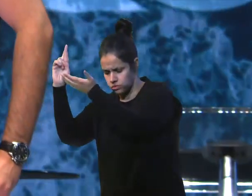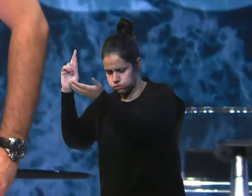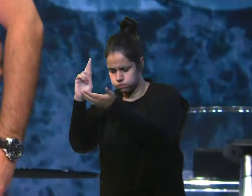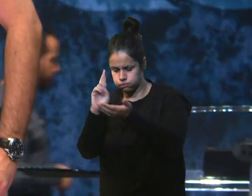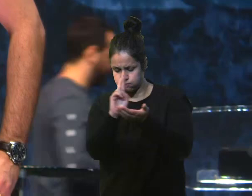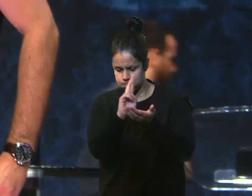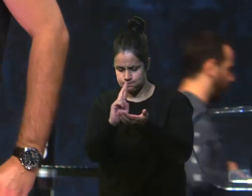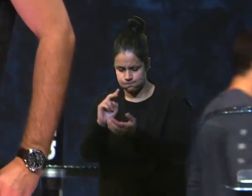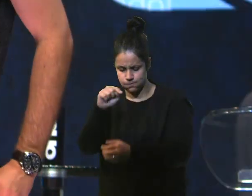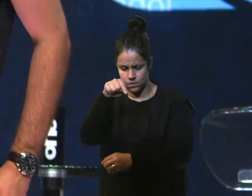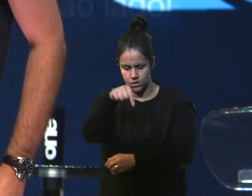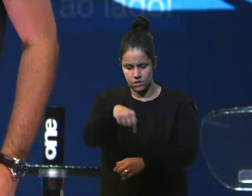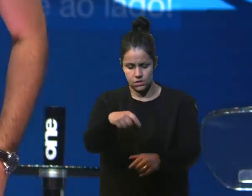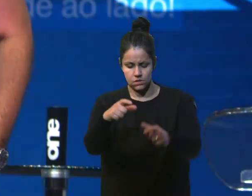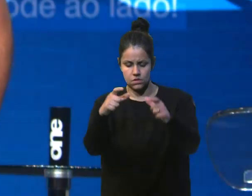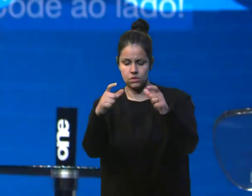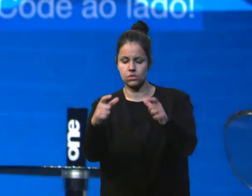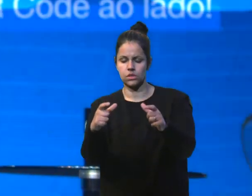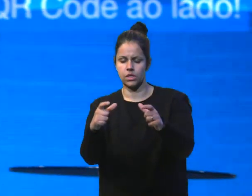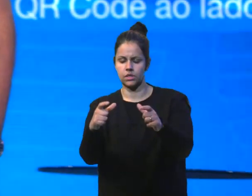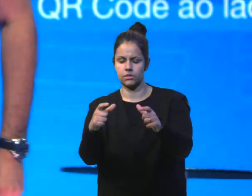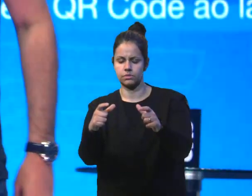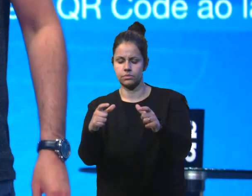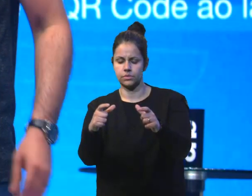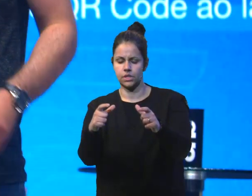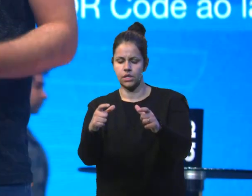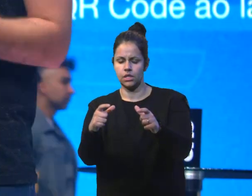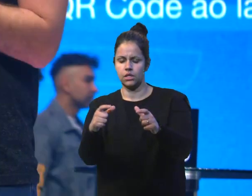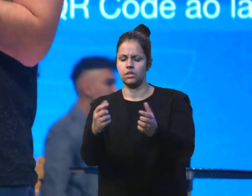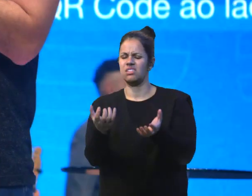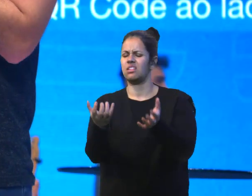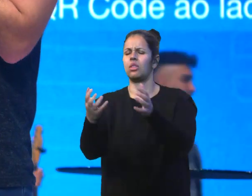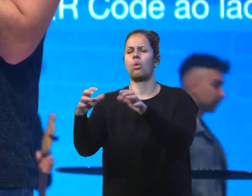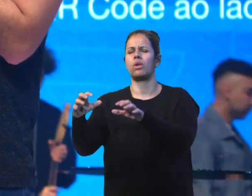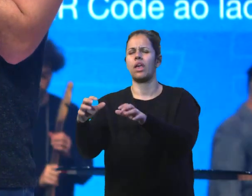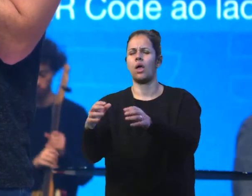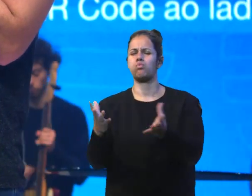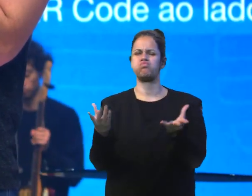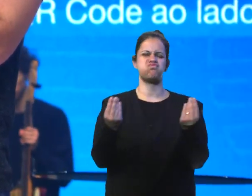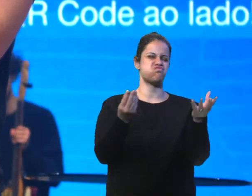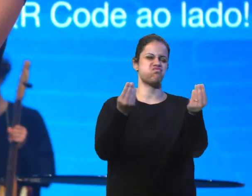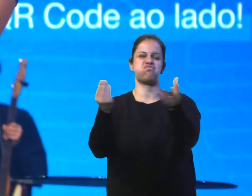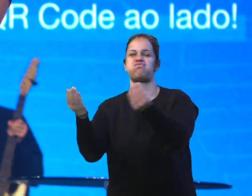e Ele cansou de uma multidão que o segue.